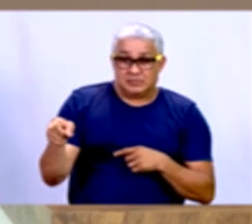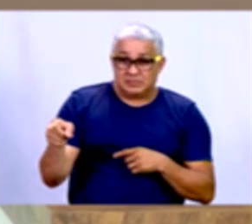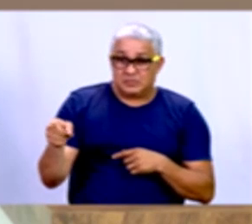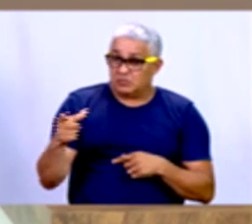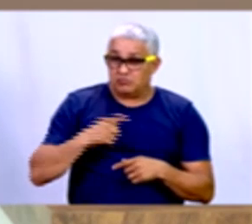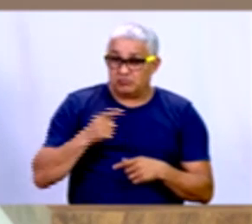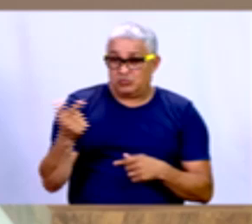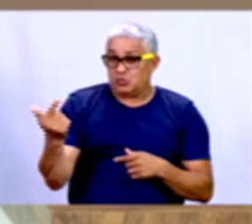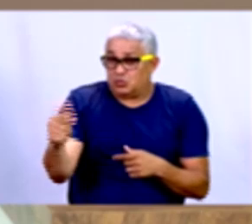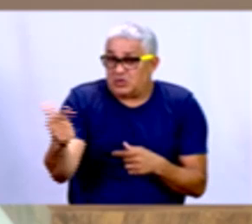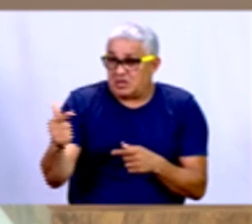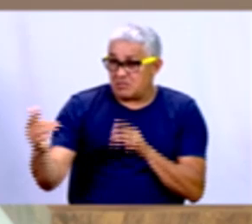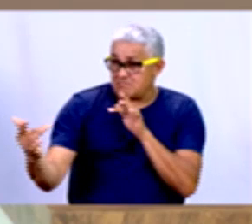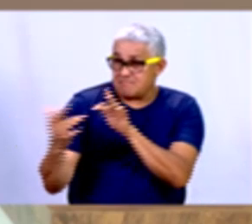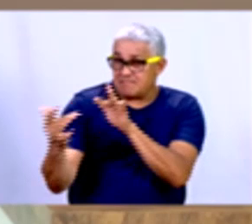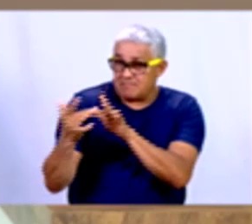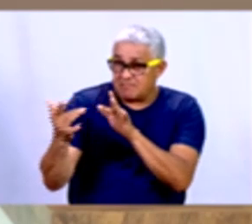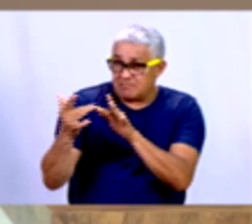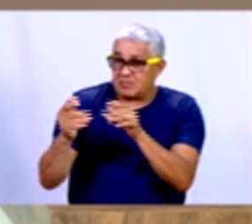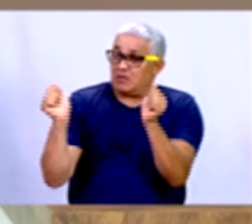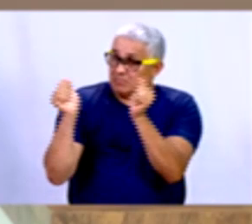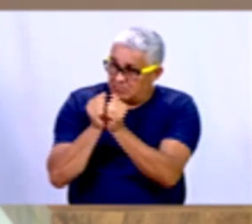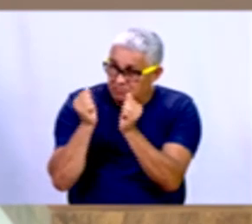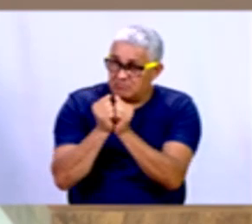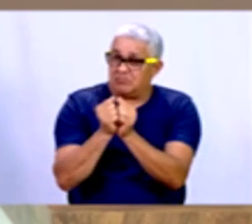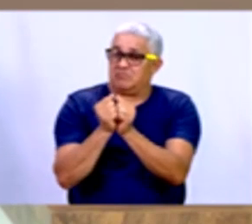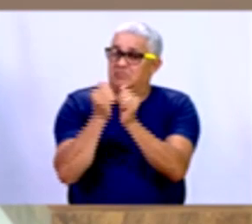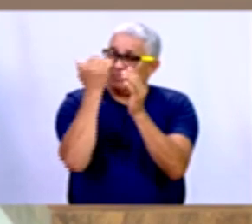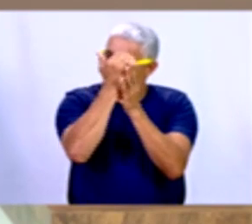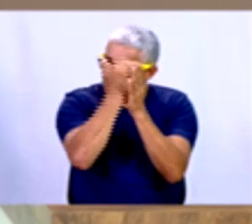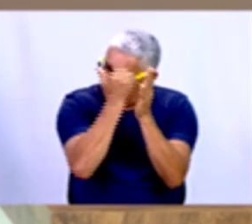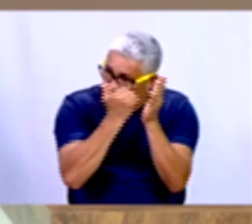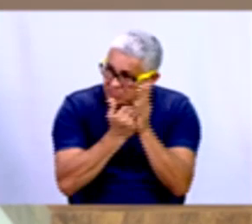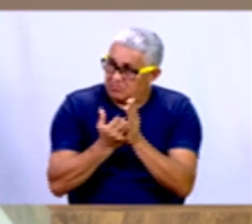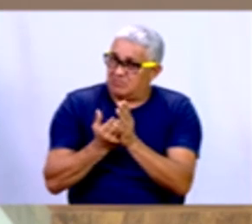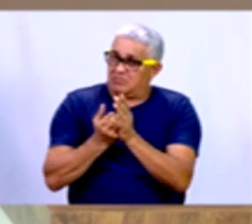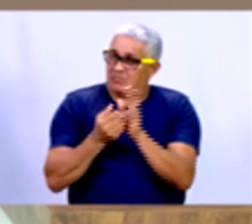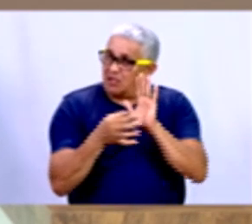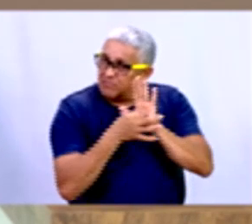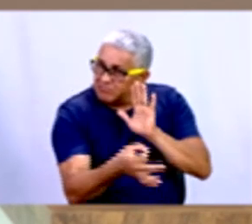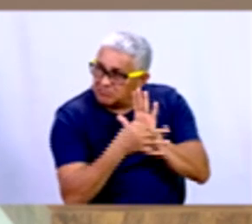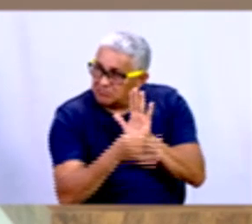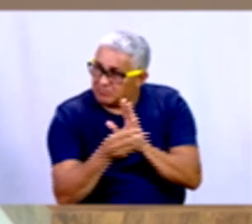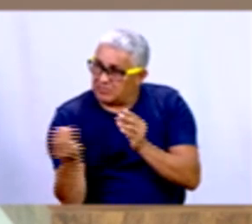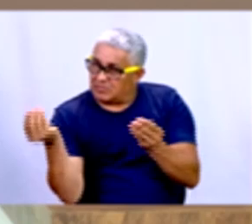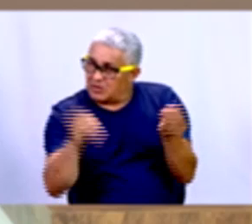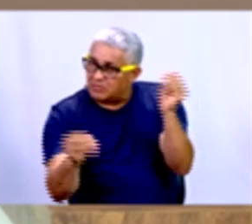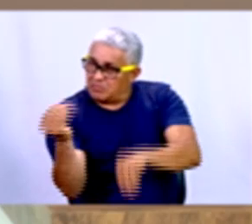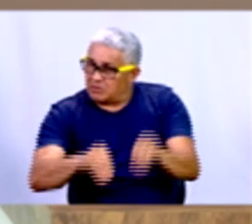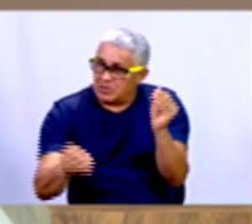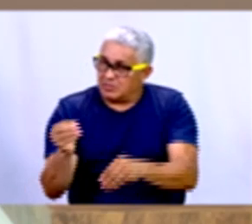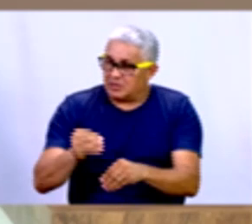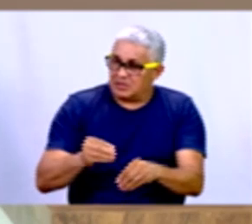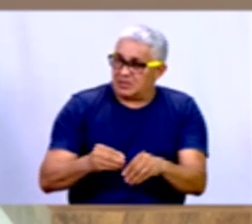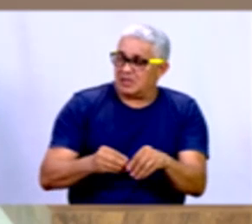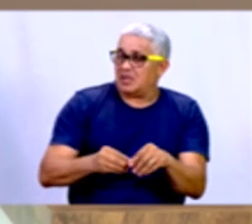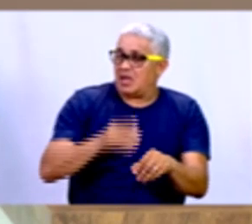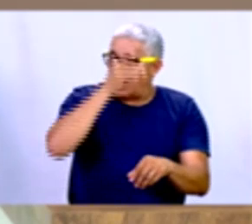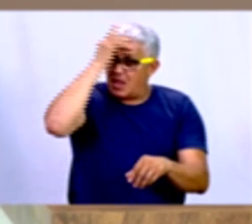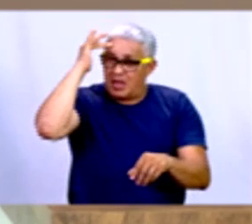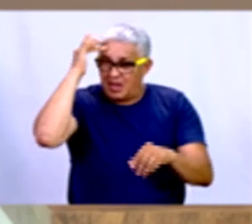participou das etapas de desenvolvimento, é lógico que o desenvolvedor não vai adivinhar como o usuário queria que esse